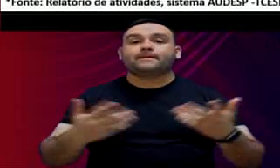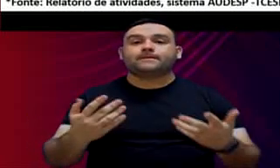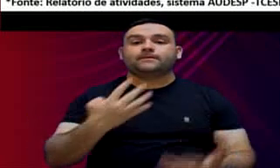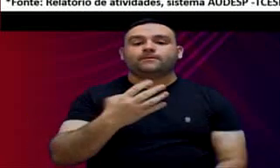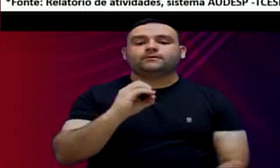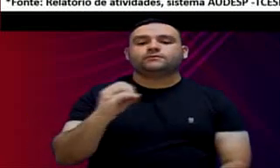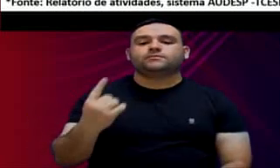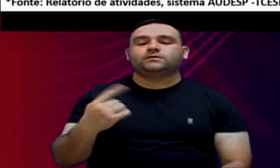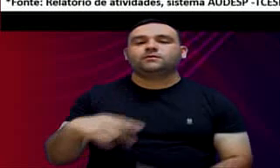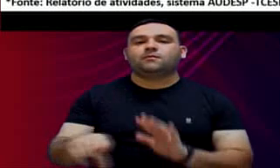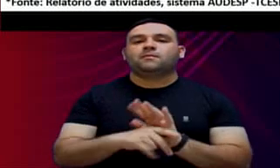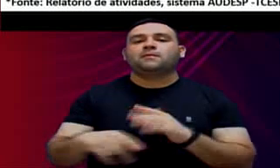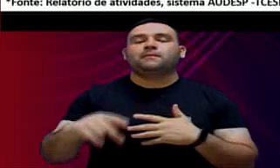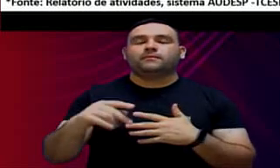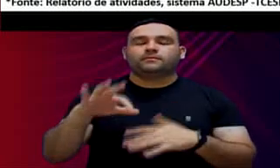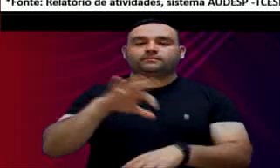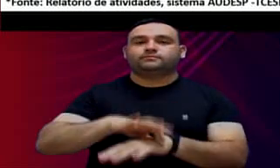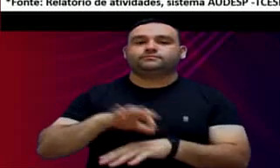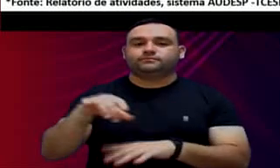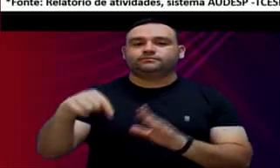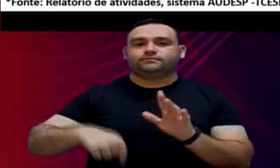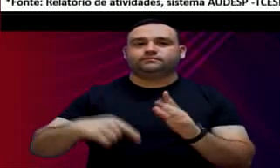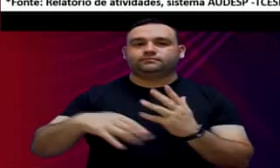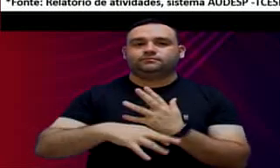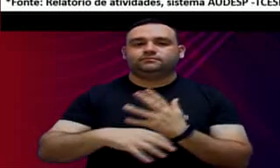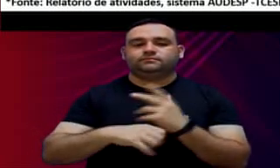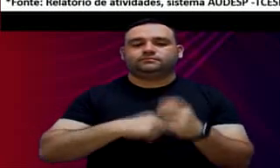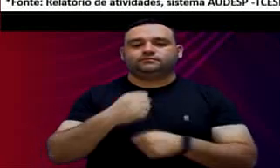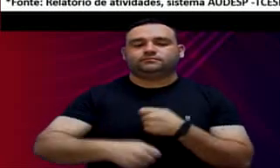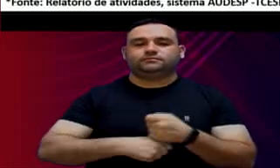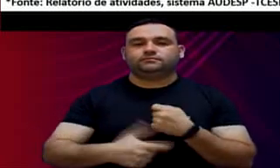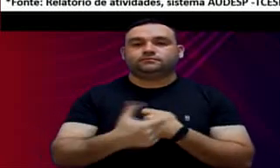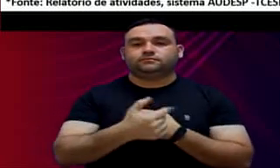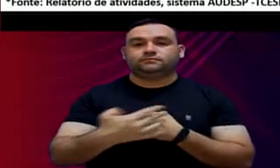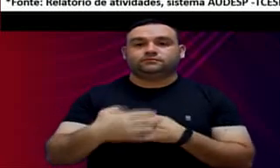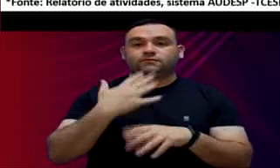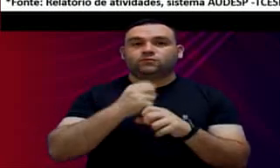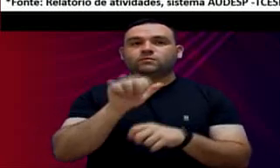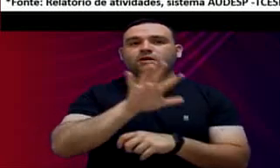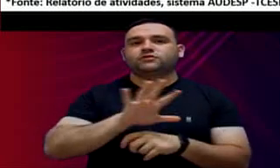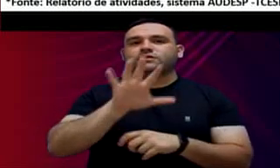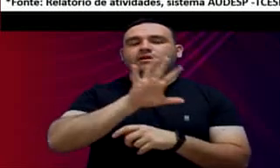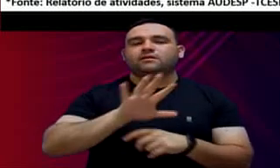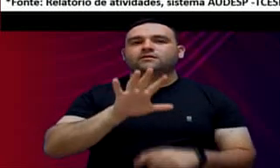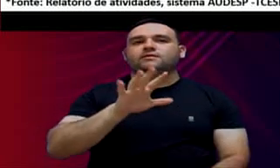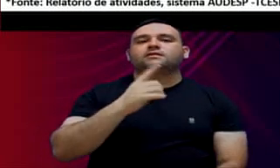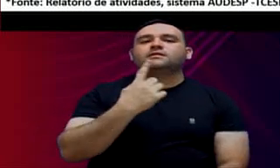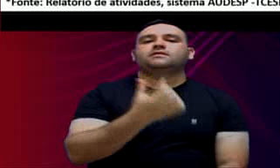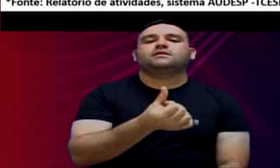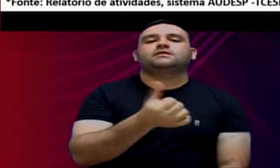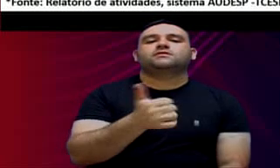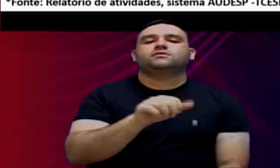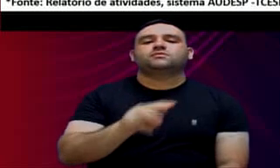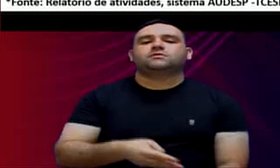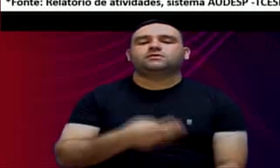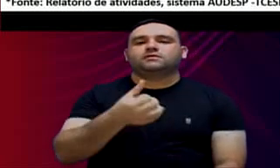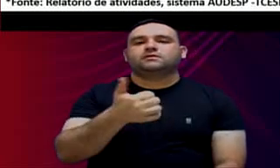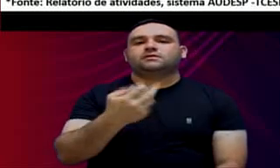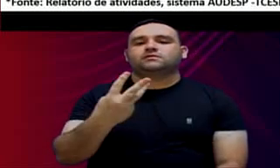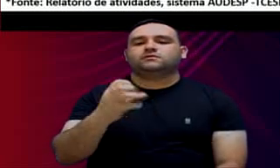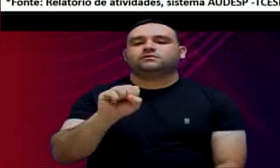4001 da Previdência Municipal para 2024 Total Geral em milhares 611